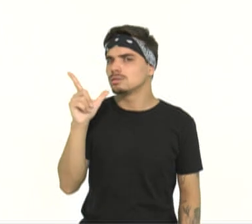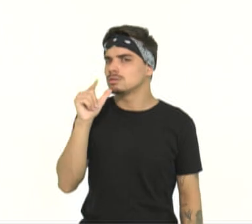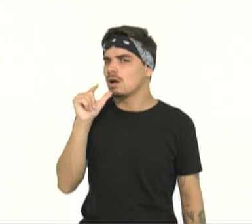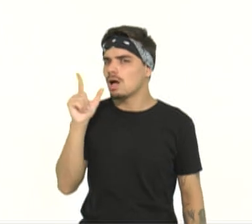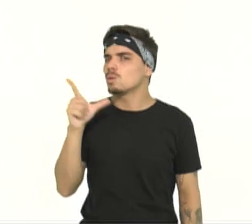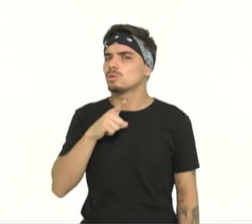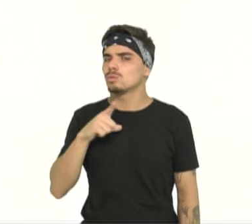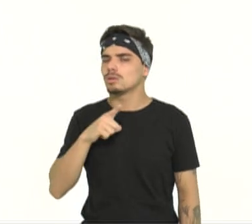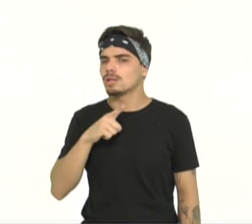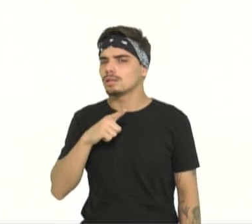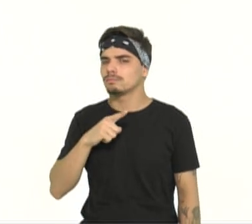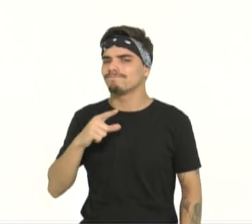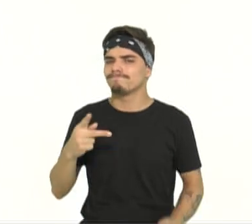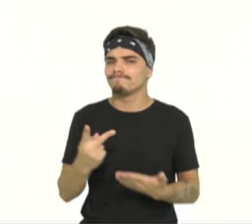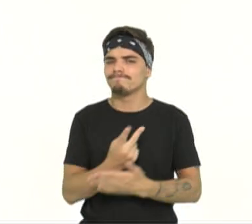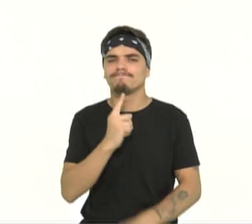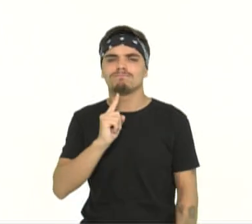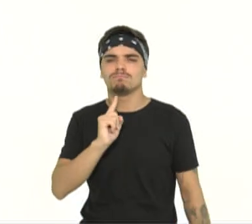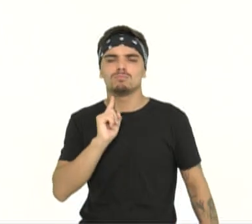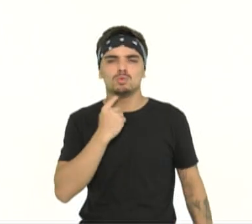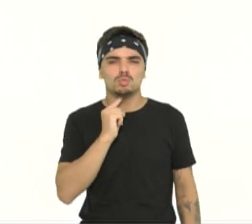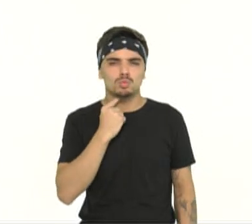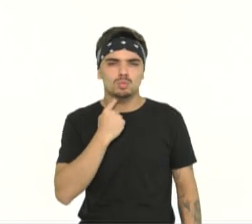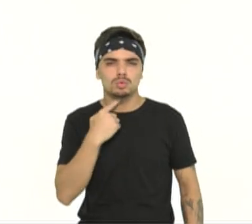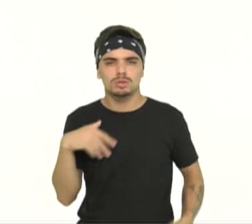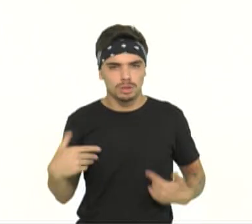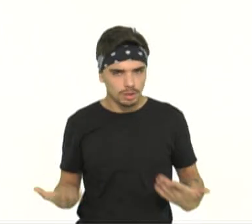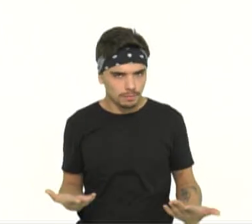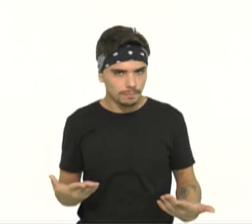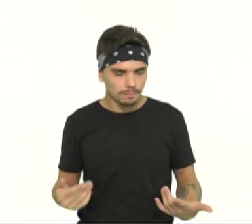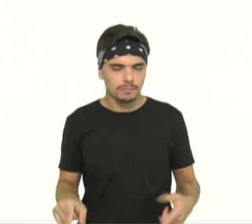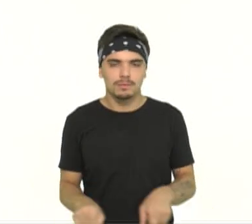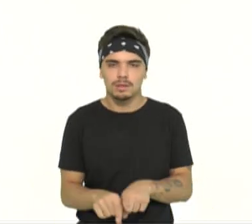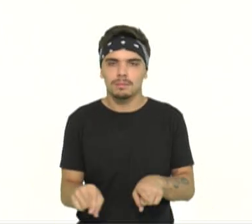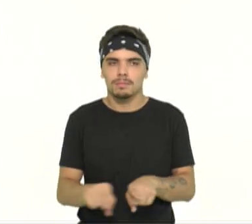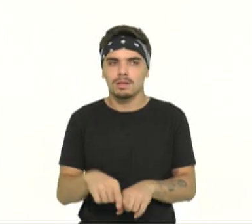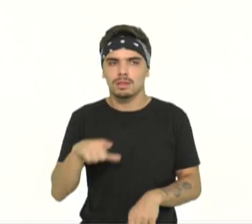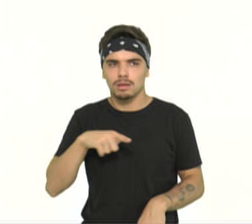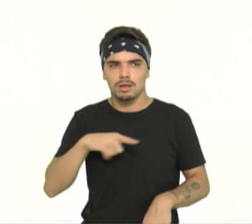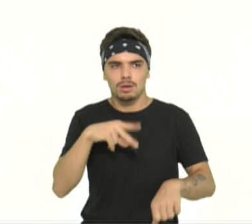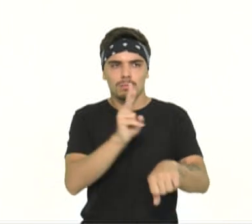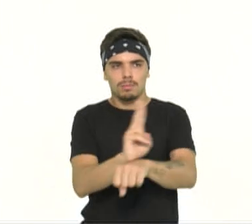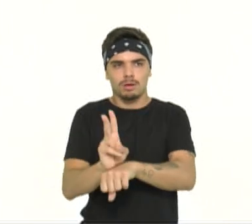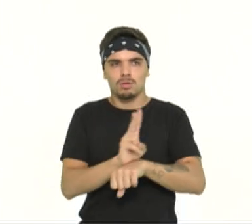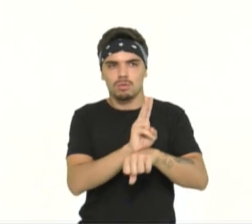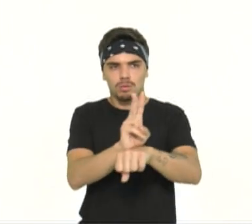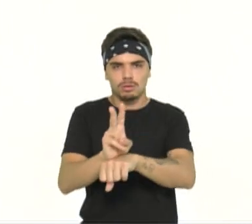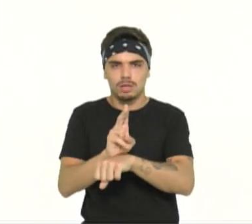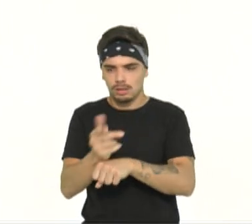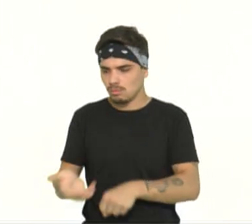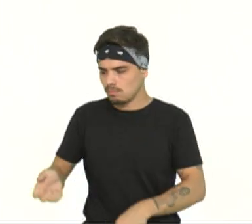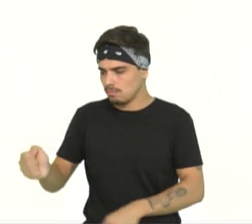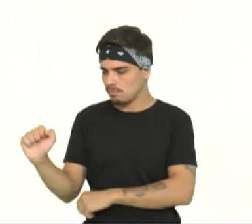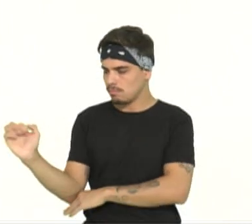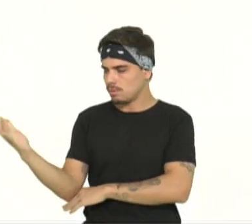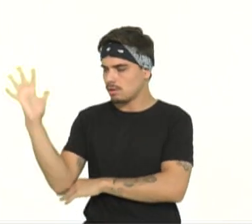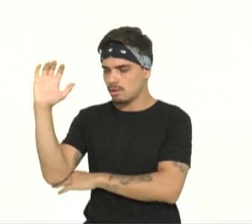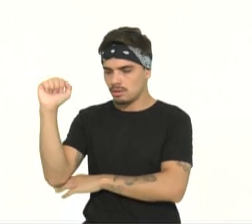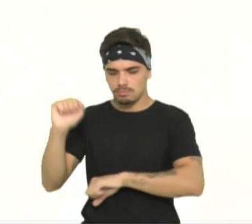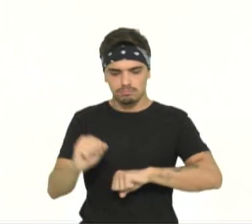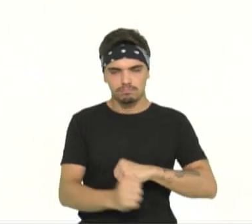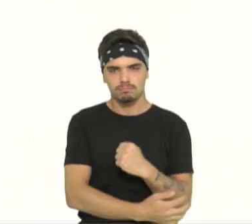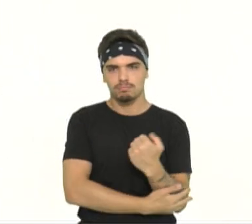contaminada? Essa água não está poluída? Há uma preservação da mata ciliar? Ou